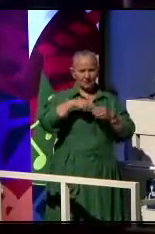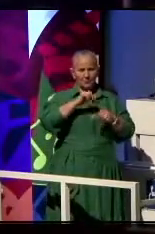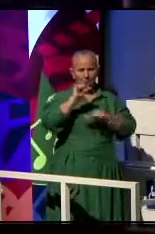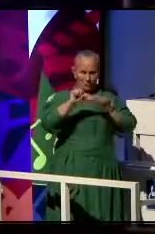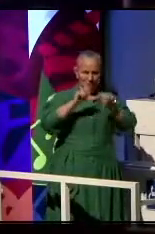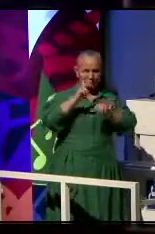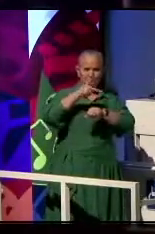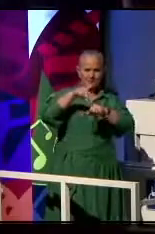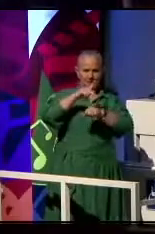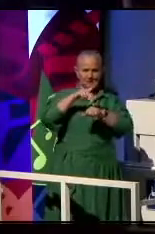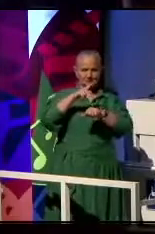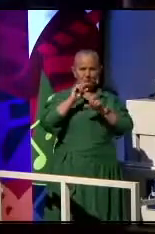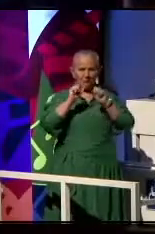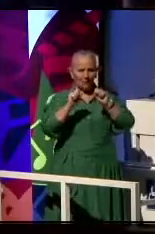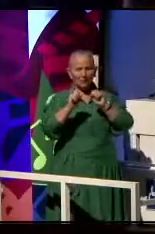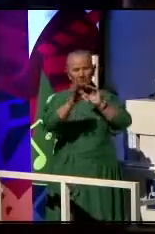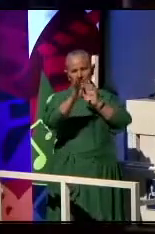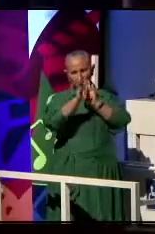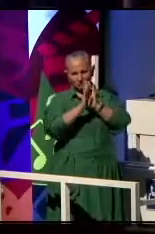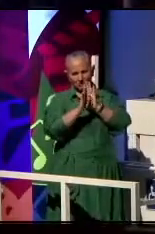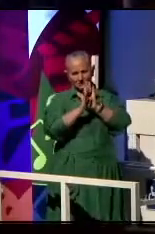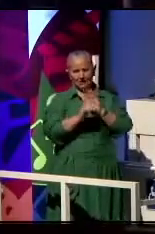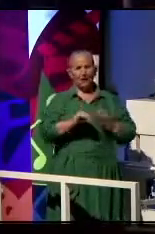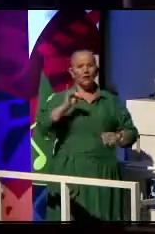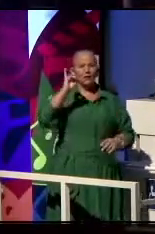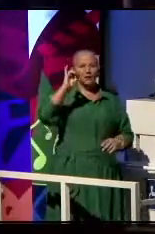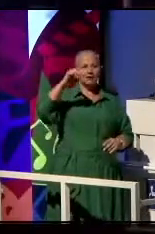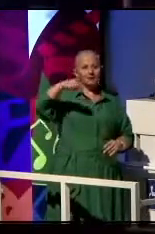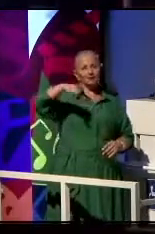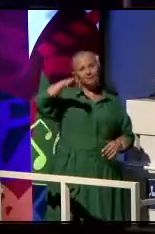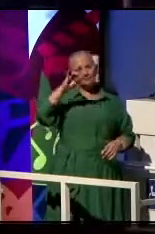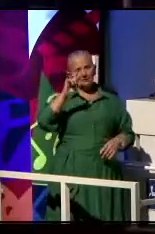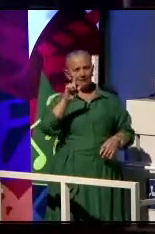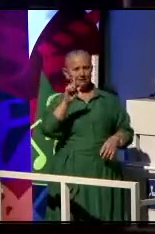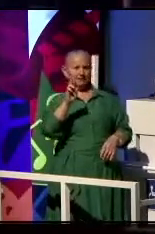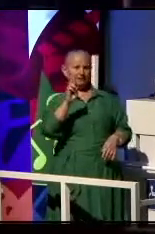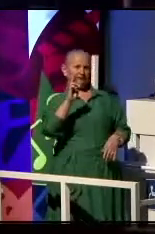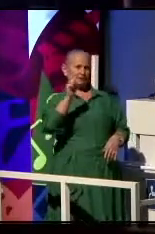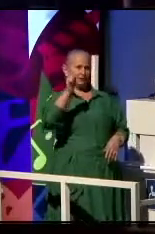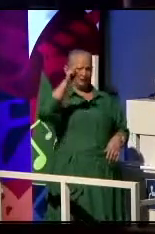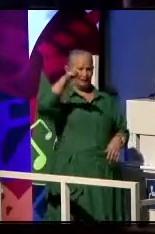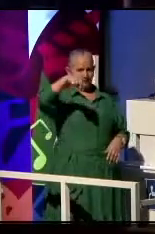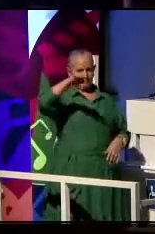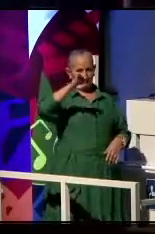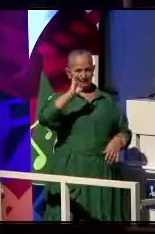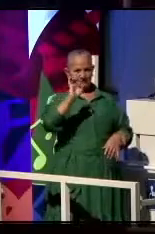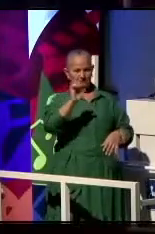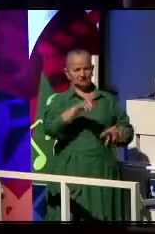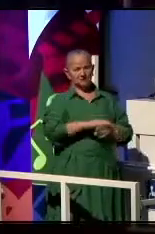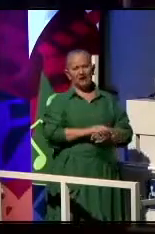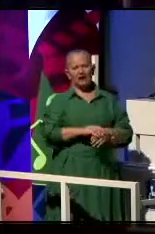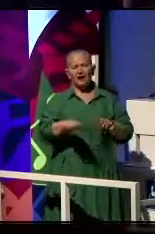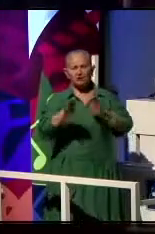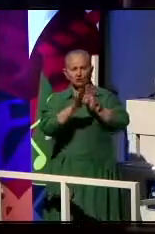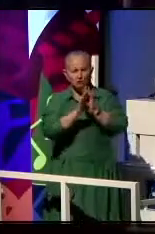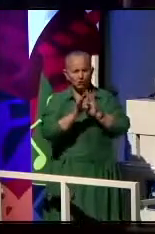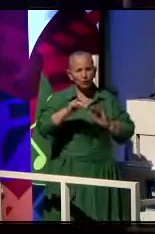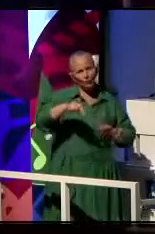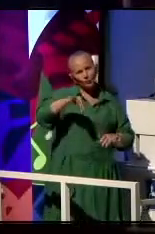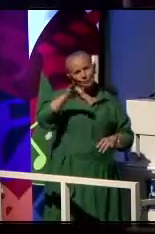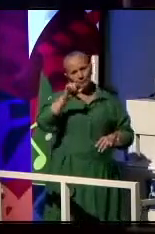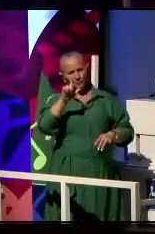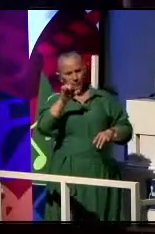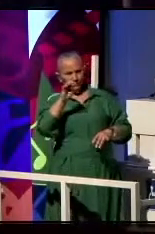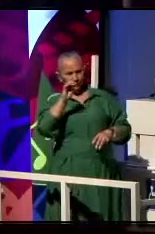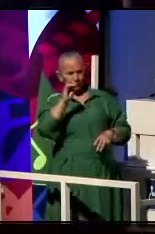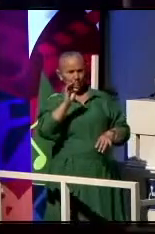60, um imigrante muito importante veio do sul de Minas, que é Milton Nascimento. Então, ele veio morar em Belo Horizonte, assim como os outros